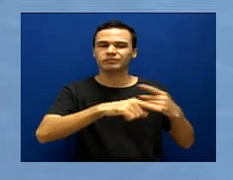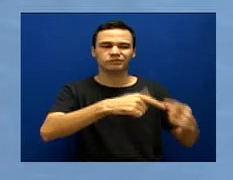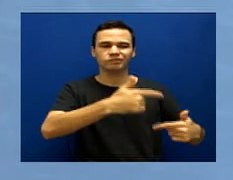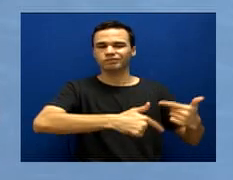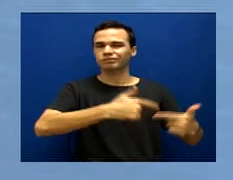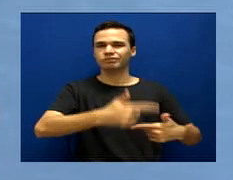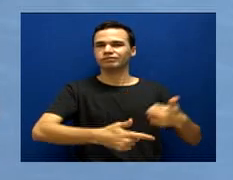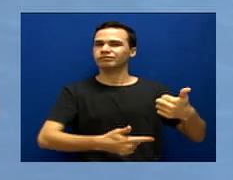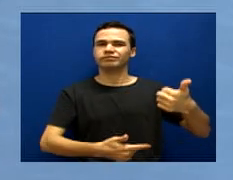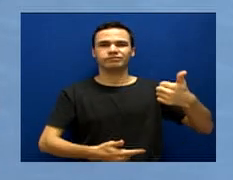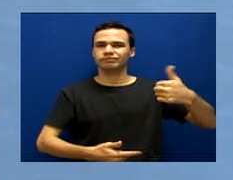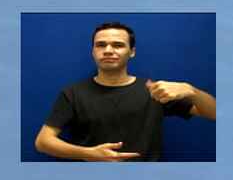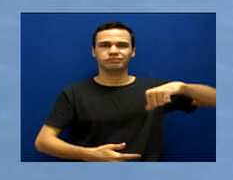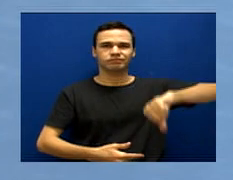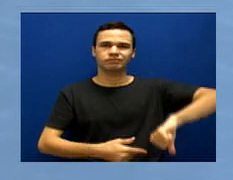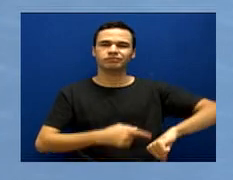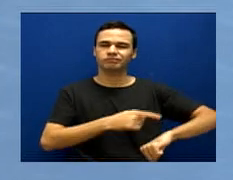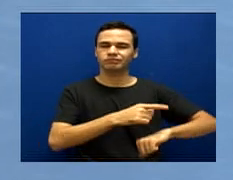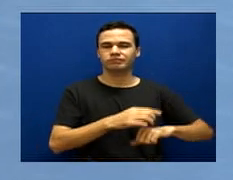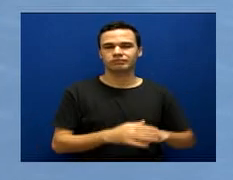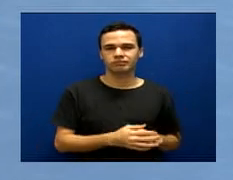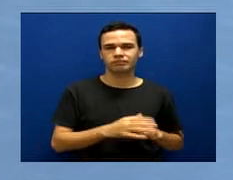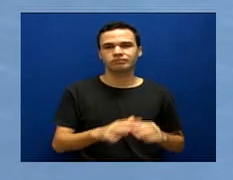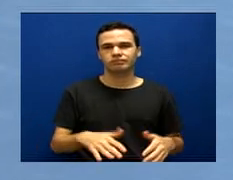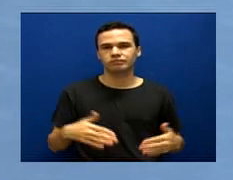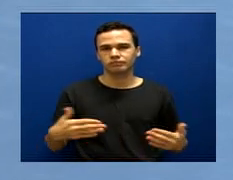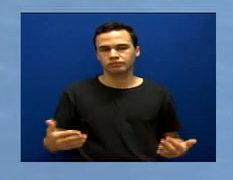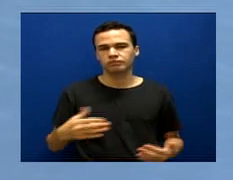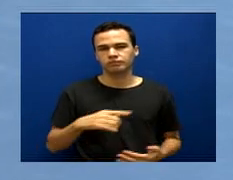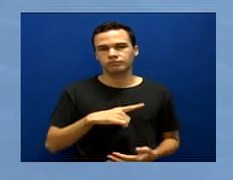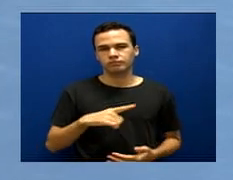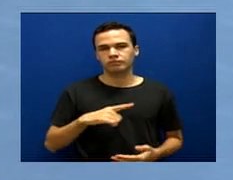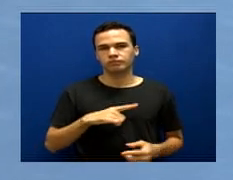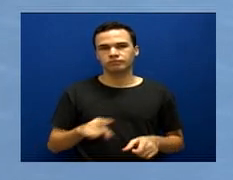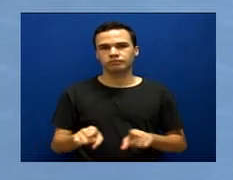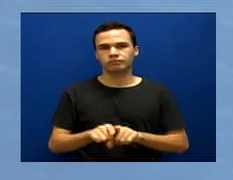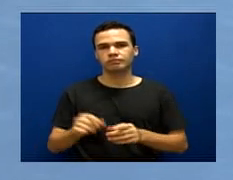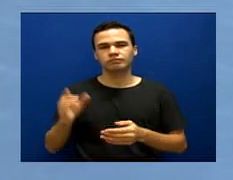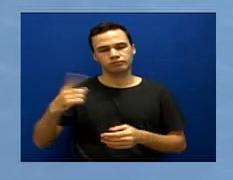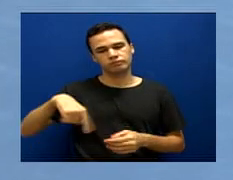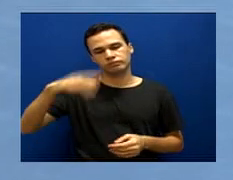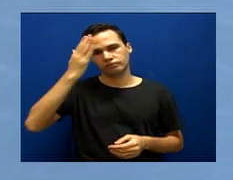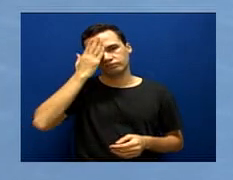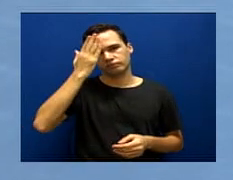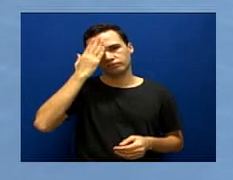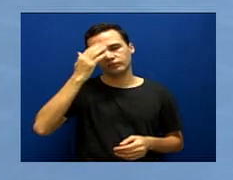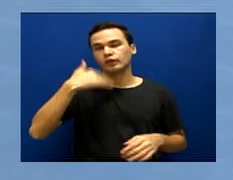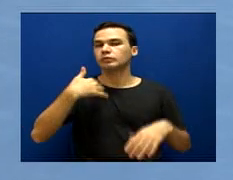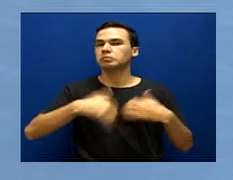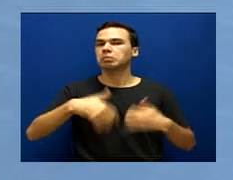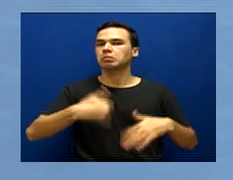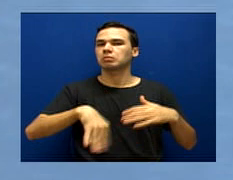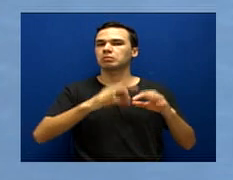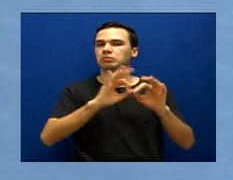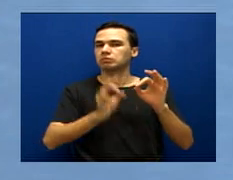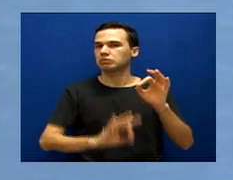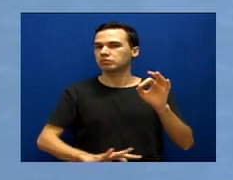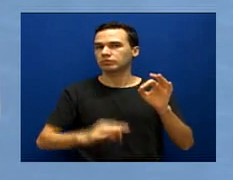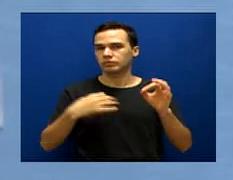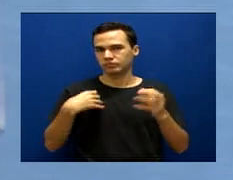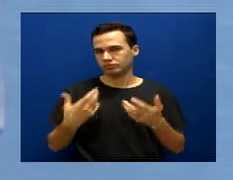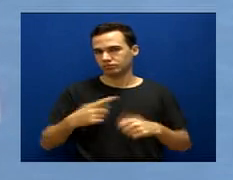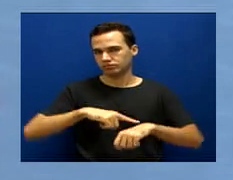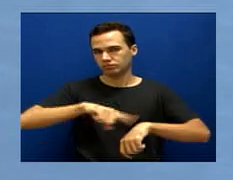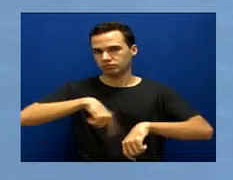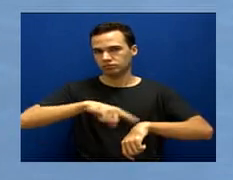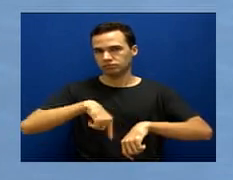será eficiente na questão animal. E tendo né, a consciência, eu não vou demorar muito não, viu, João? É só mais ou menos uma meia